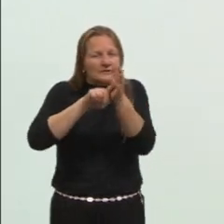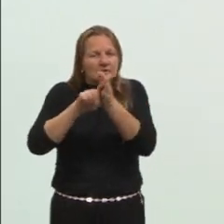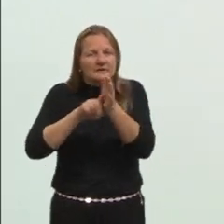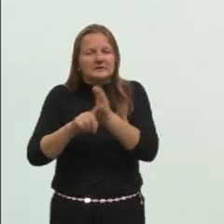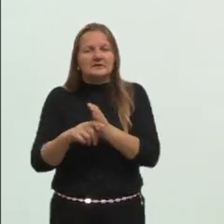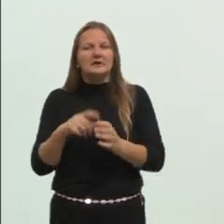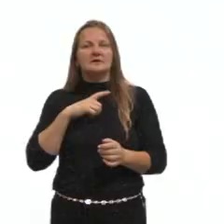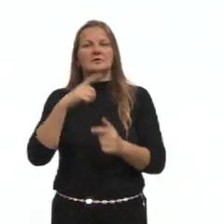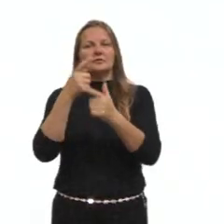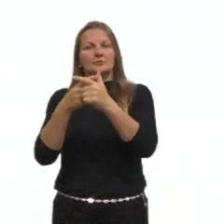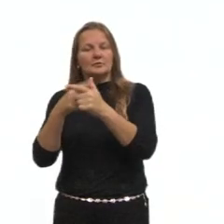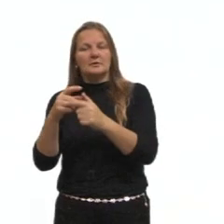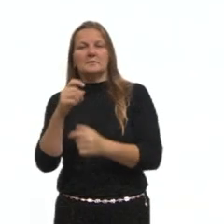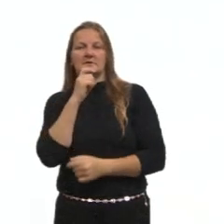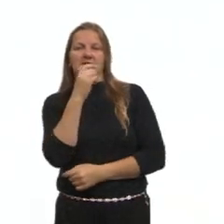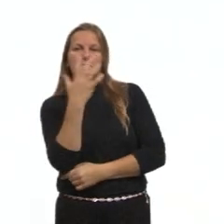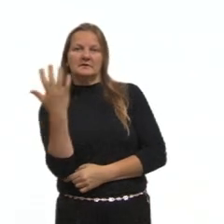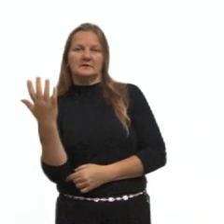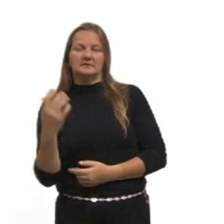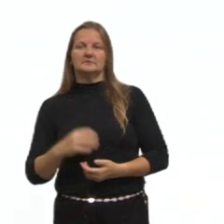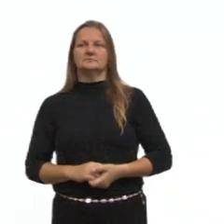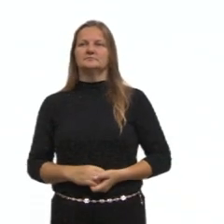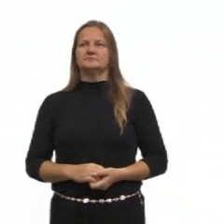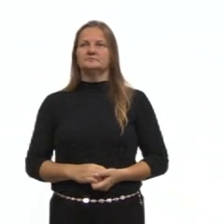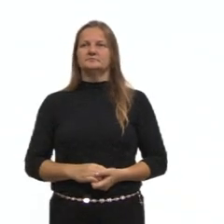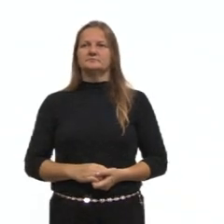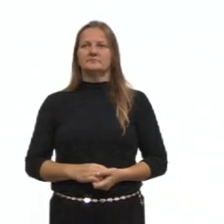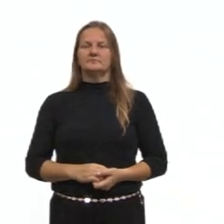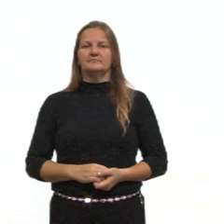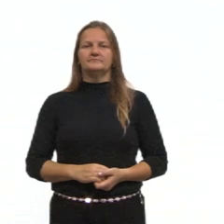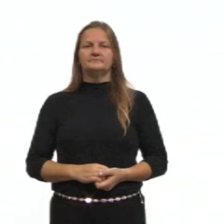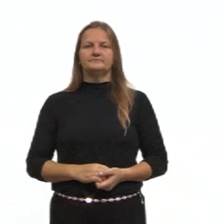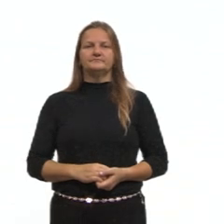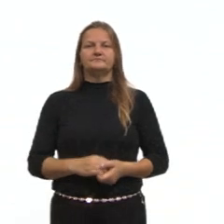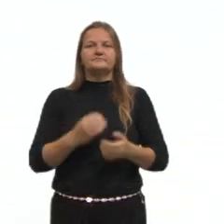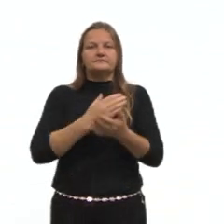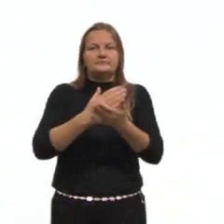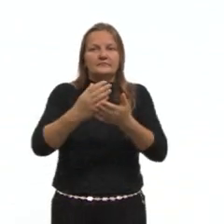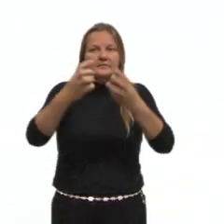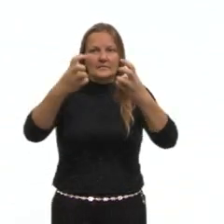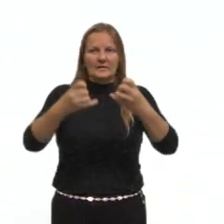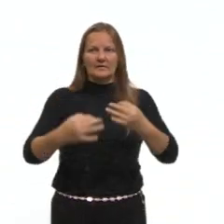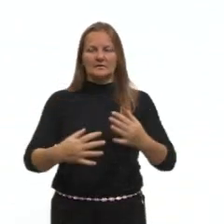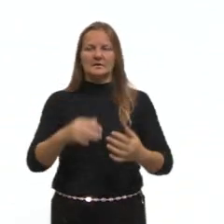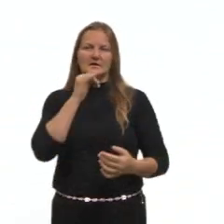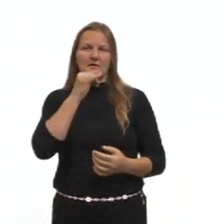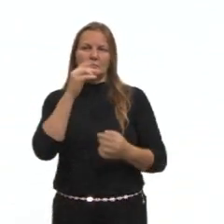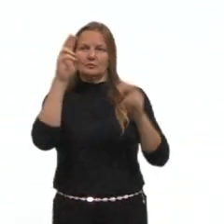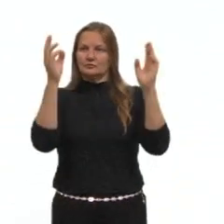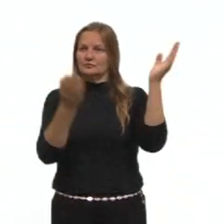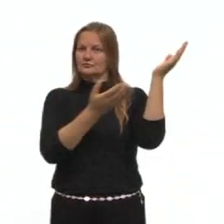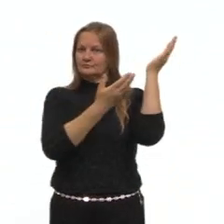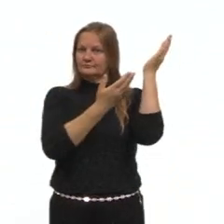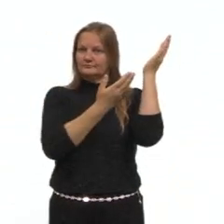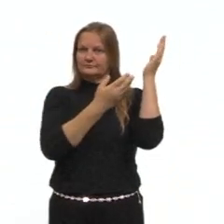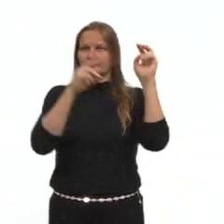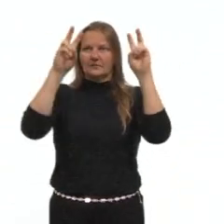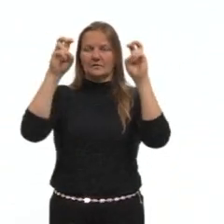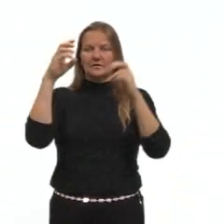impactos dos problemas ambientais como eu iniciei falando a questão do desmatamento só para a gente